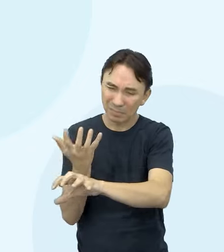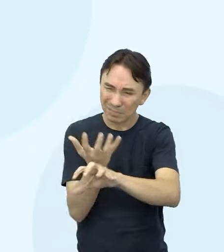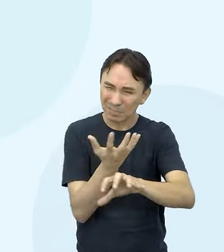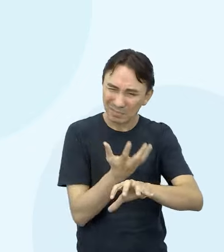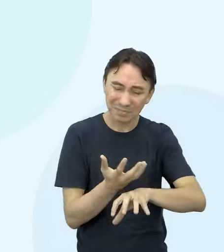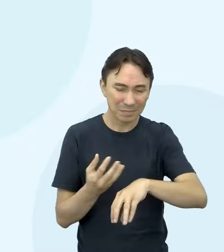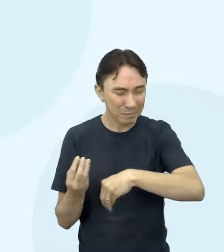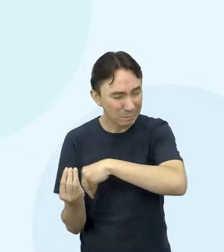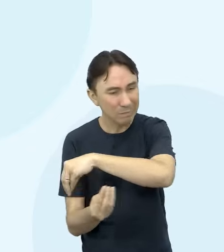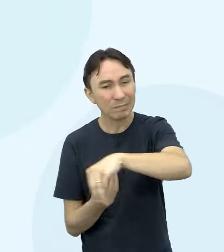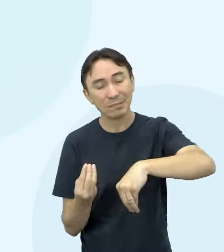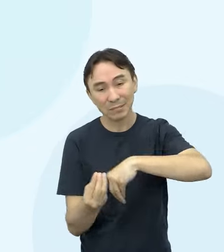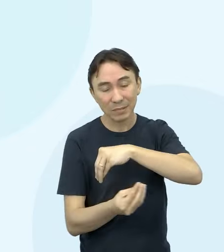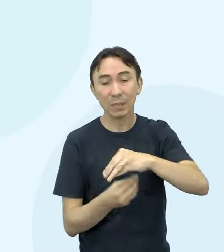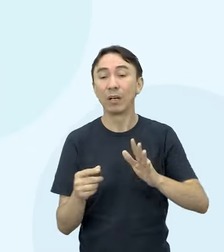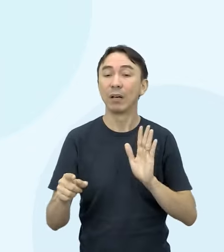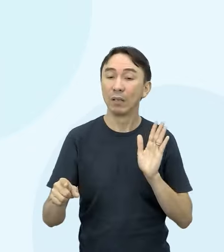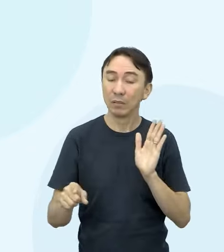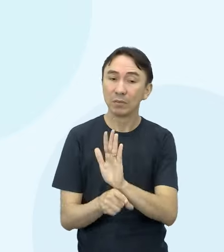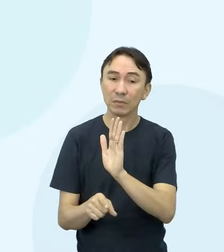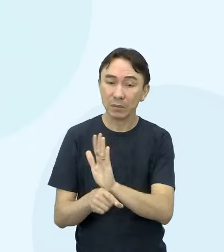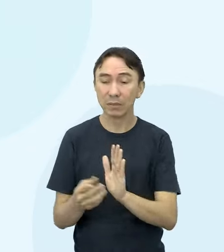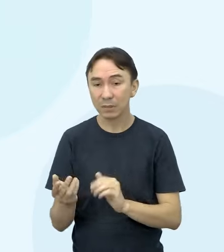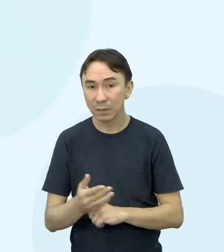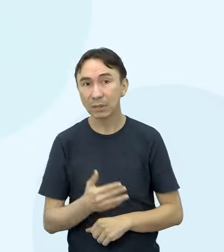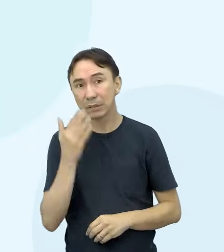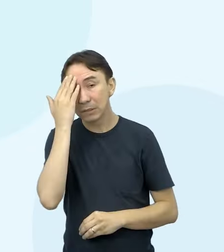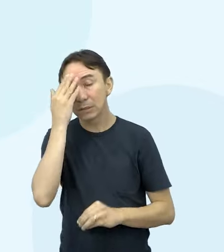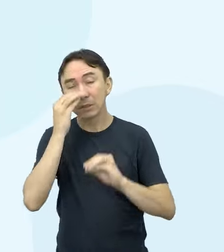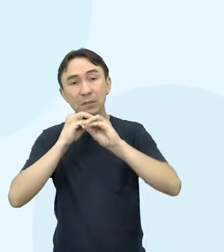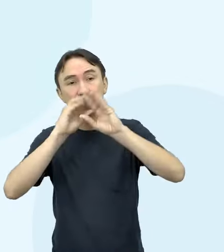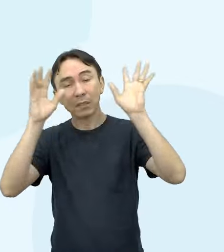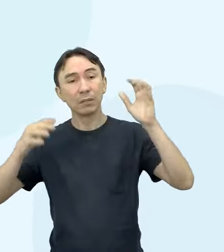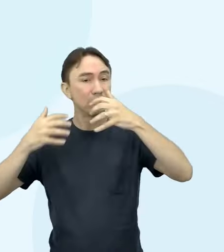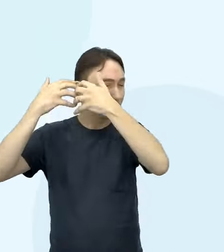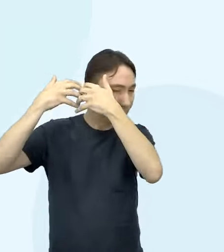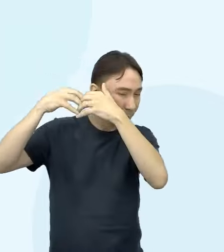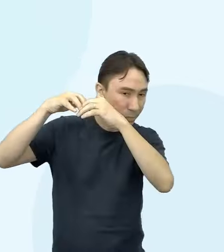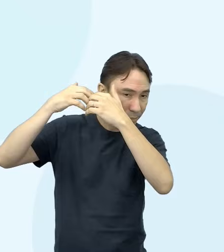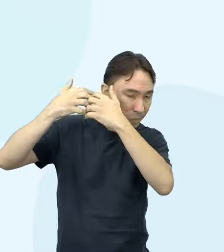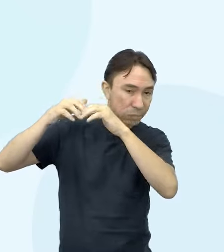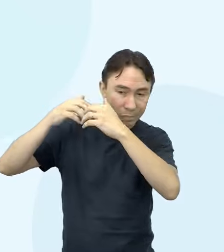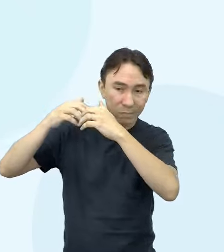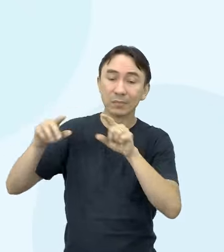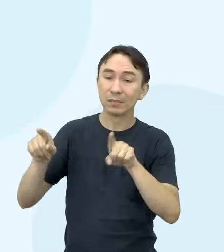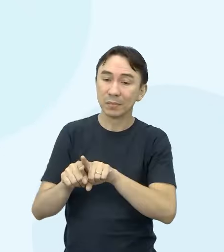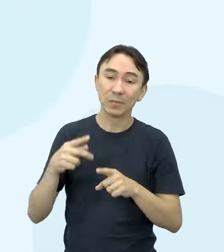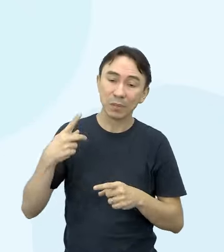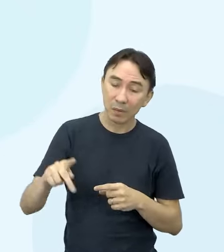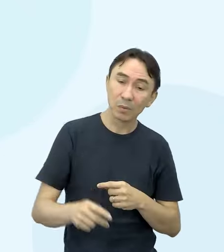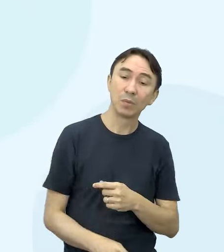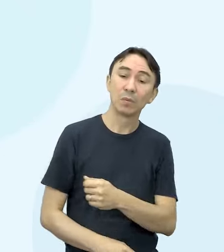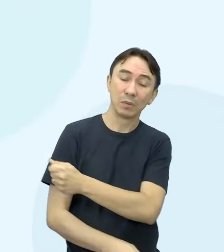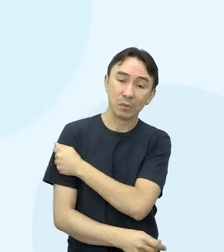amplifica a compreensão e aprofundamento do processo cognitivo e enriquece a formação do estudante.